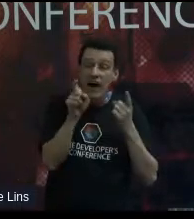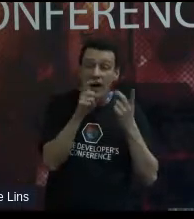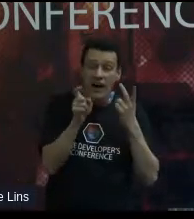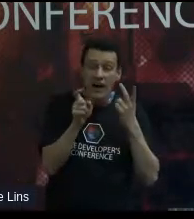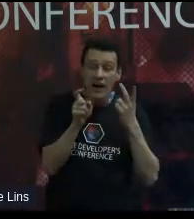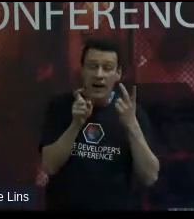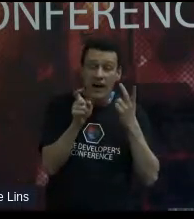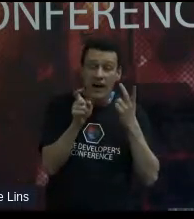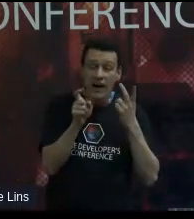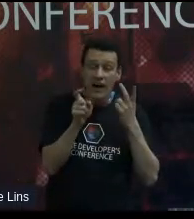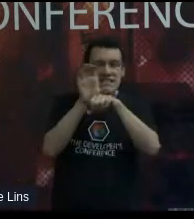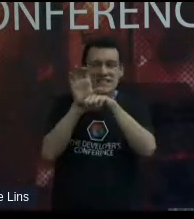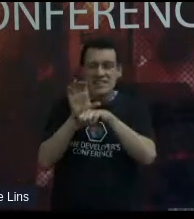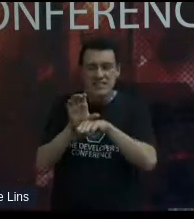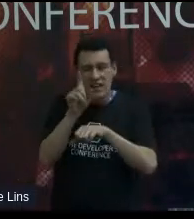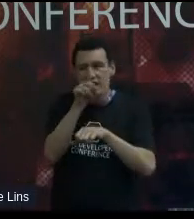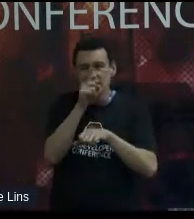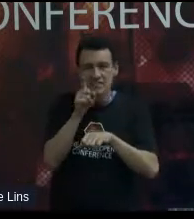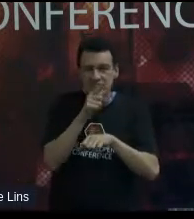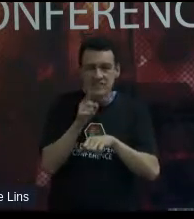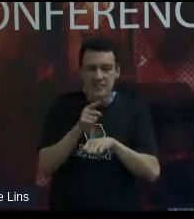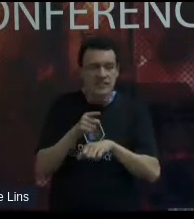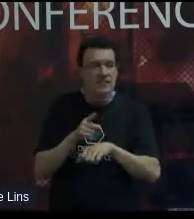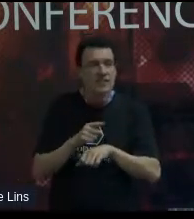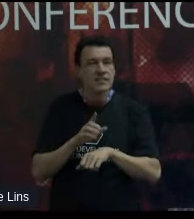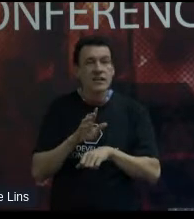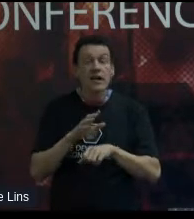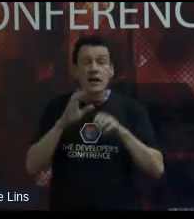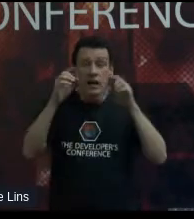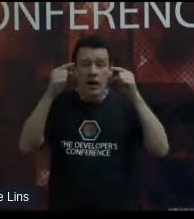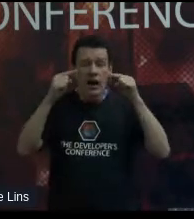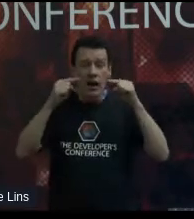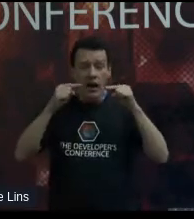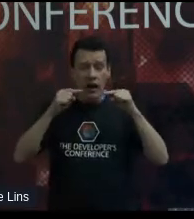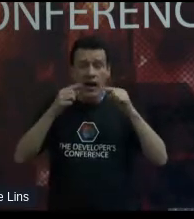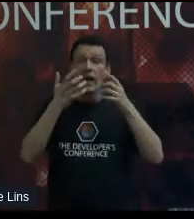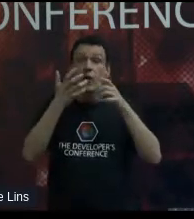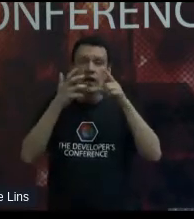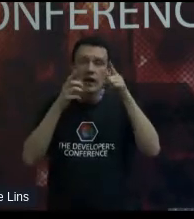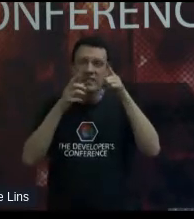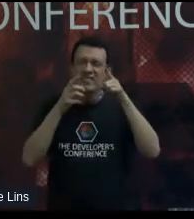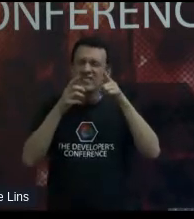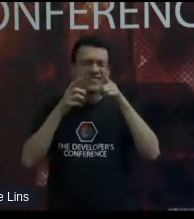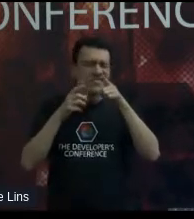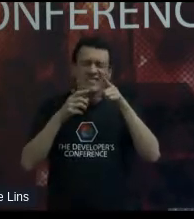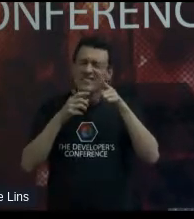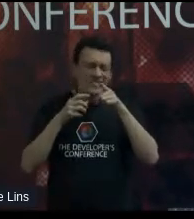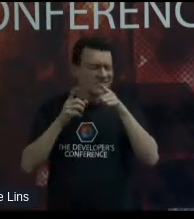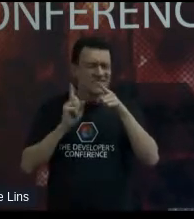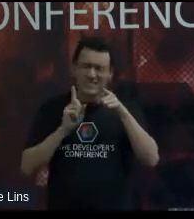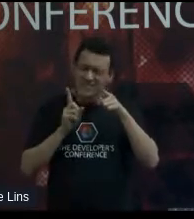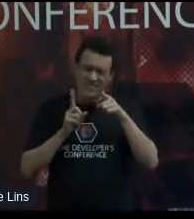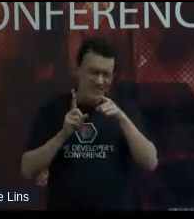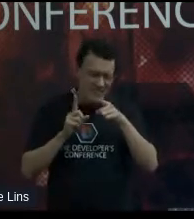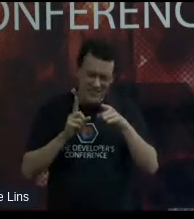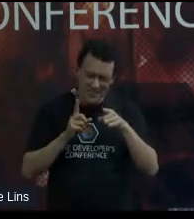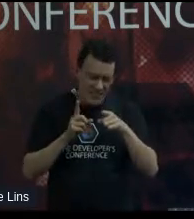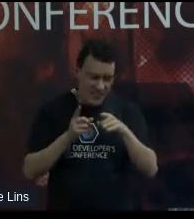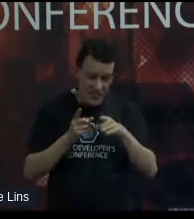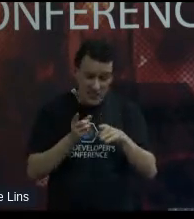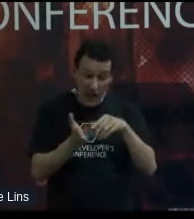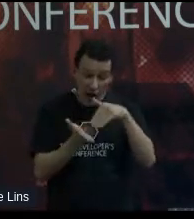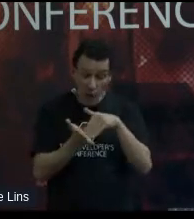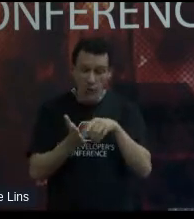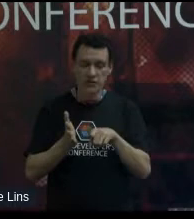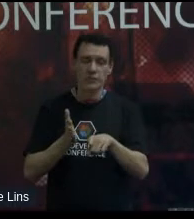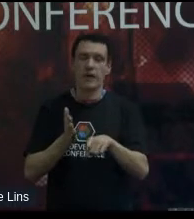né? E pro azar dele era a última opção, Era, né? A última opção em tela, é uma beleza, né? É claro, na lei de Murphy, né,